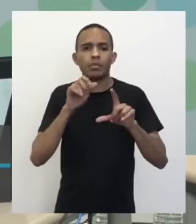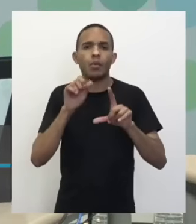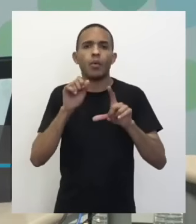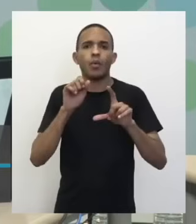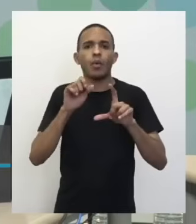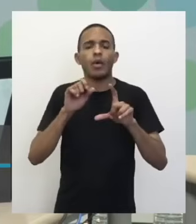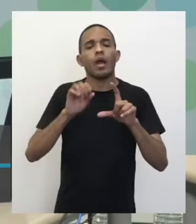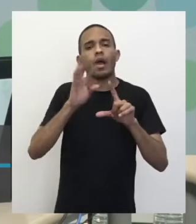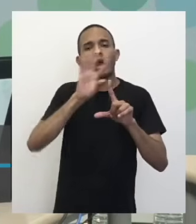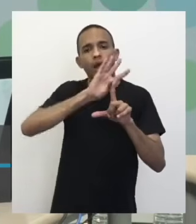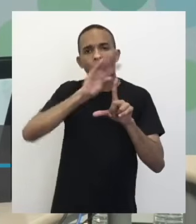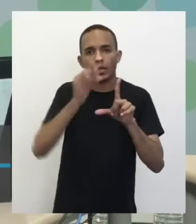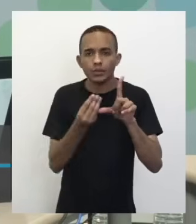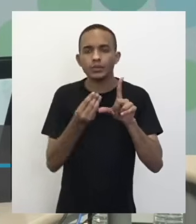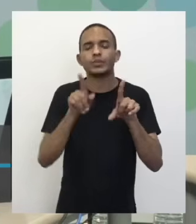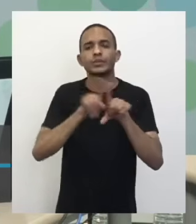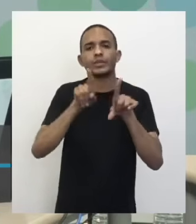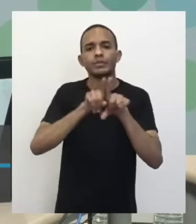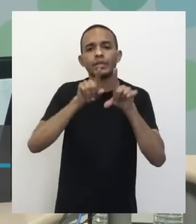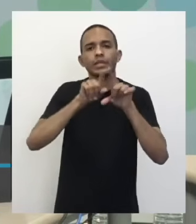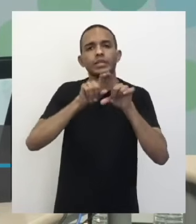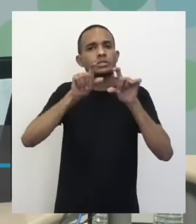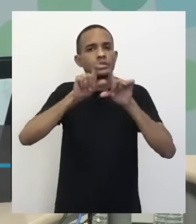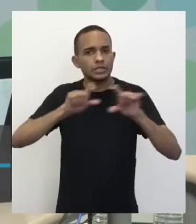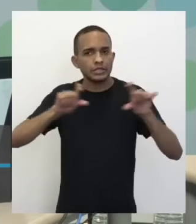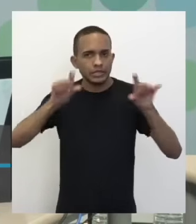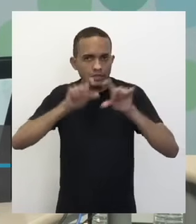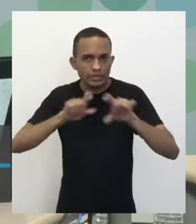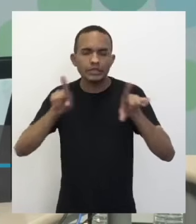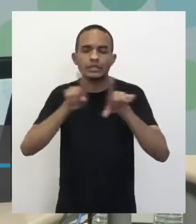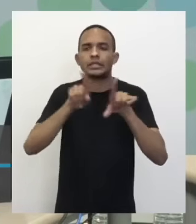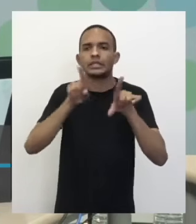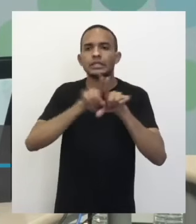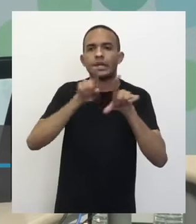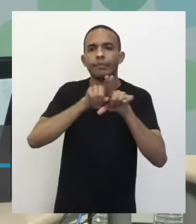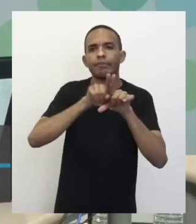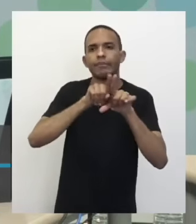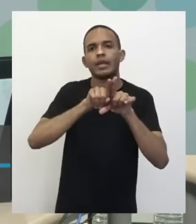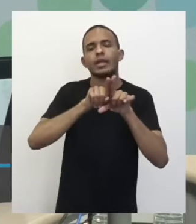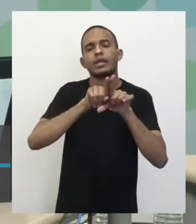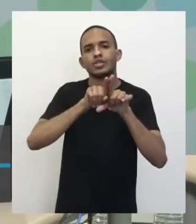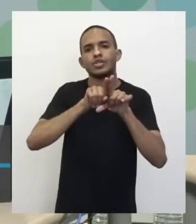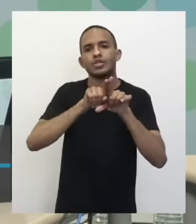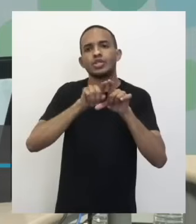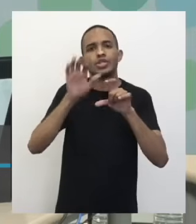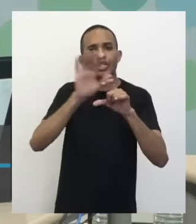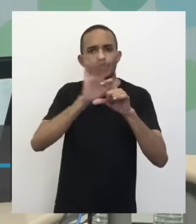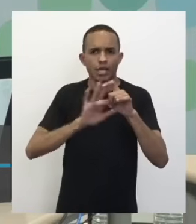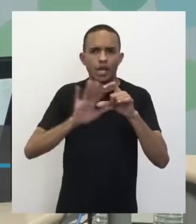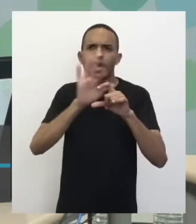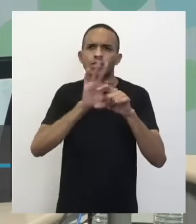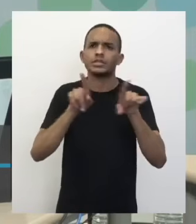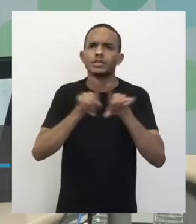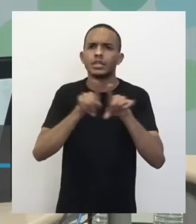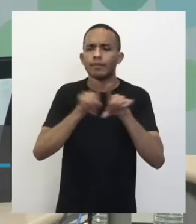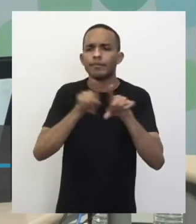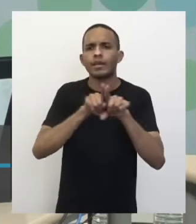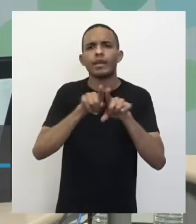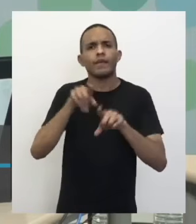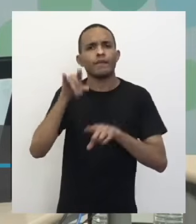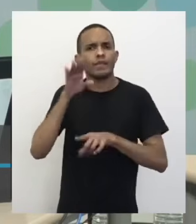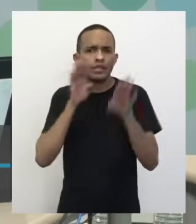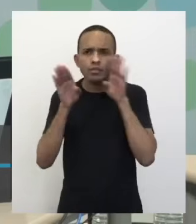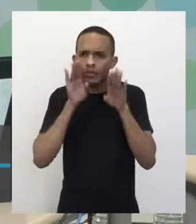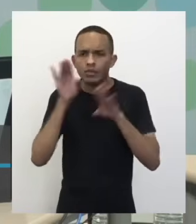quanto tirinha, quanto charge. E aí outras páginas também que a gente consegue ver pelo Facebook, pelo Instagram, pelas